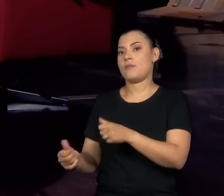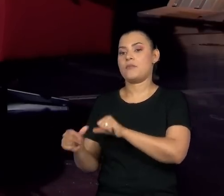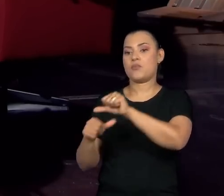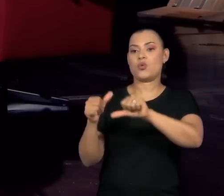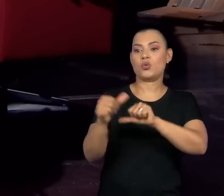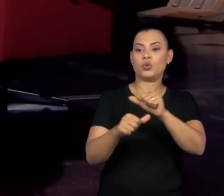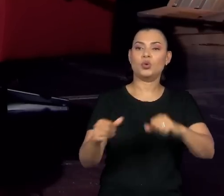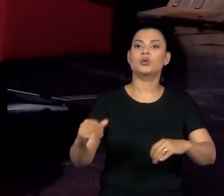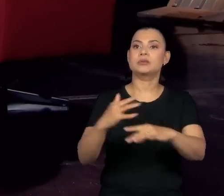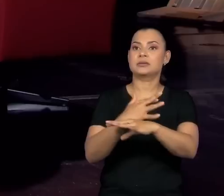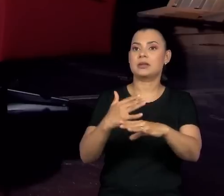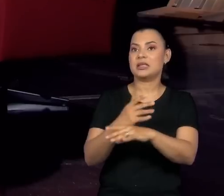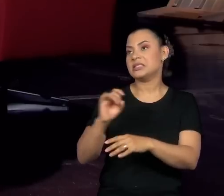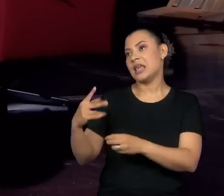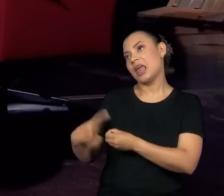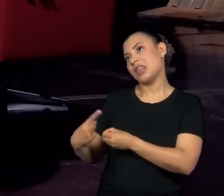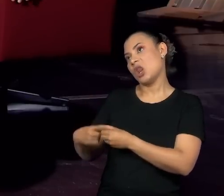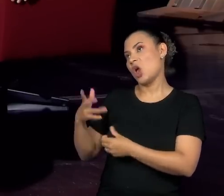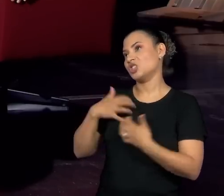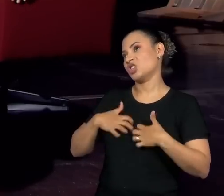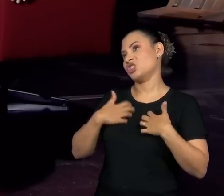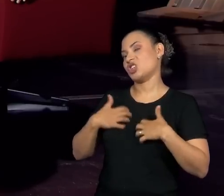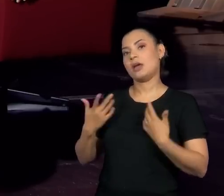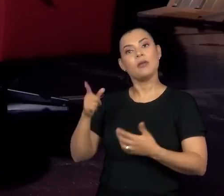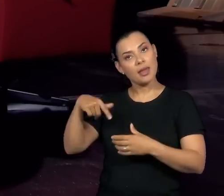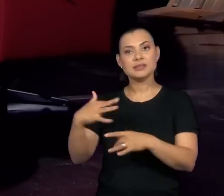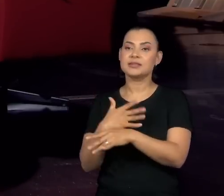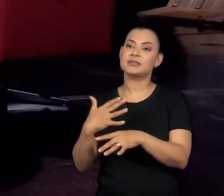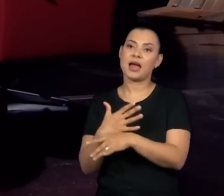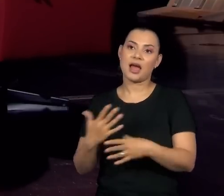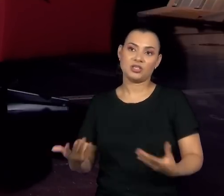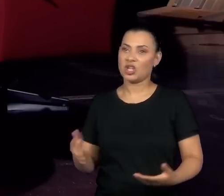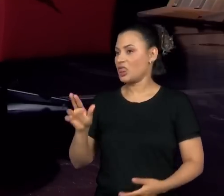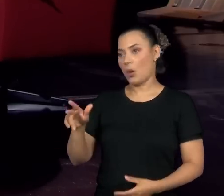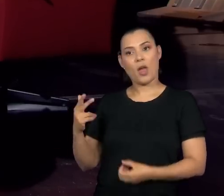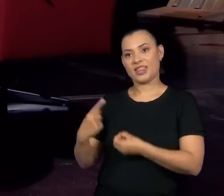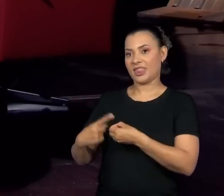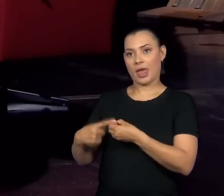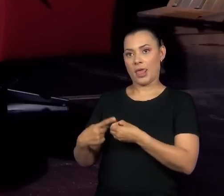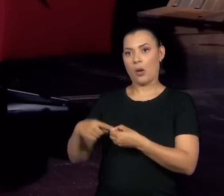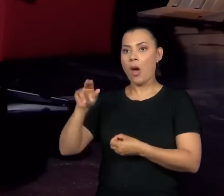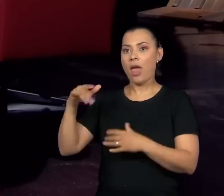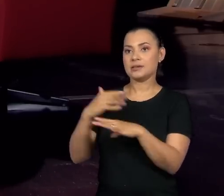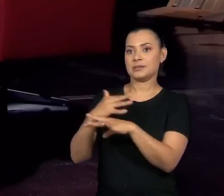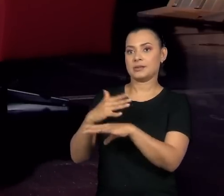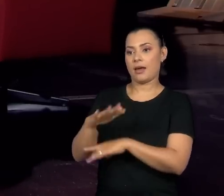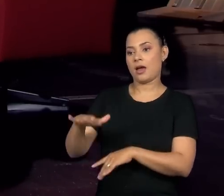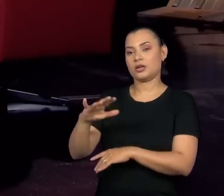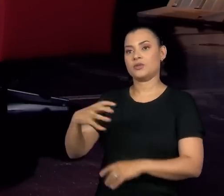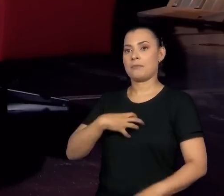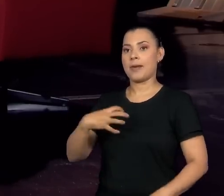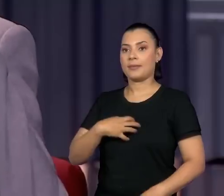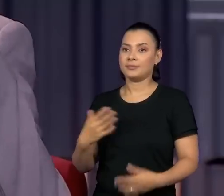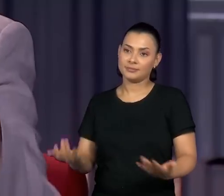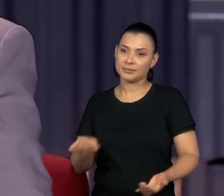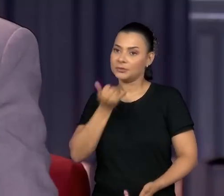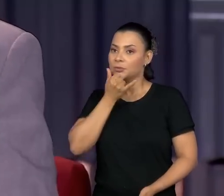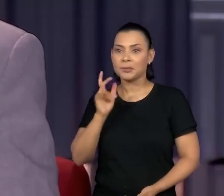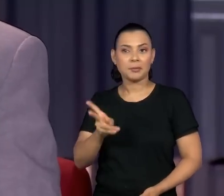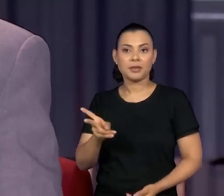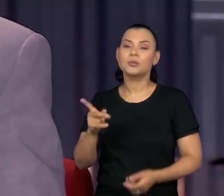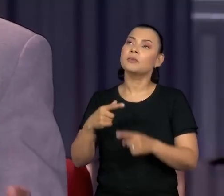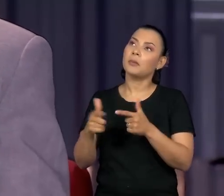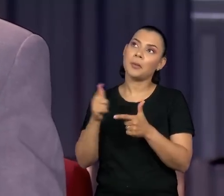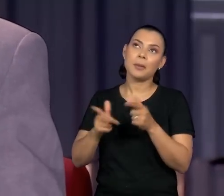se você fala que é interior, o povo fica chateado. Fica chateado, é mais chique. Não é mais interior, não. Agora é região metropolitana. Mas continua do mesmo jeito, os mesmos